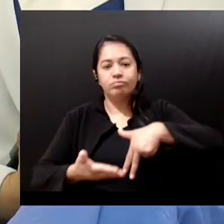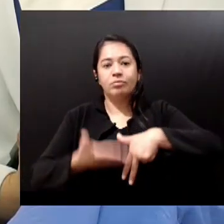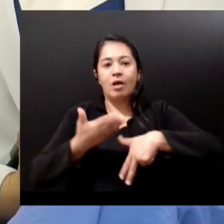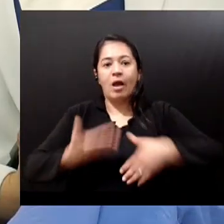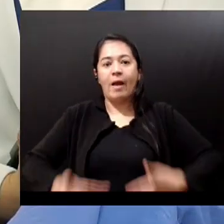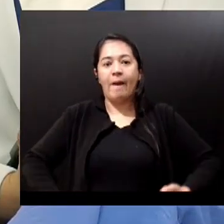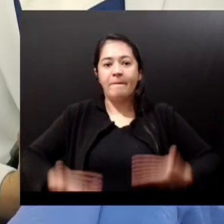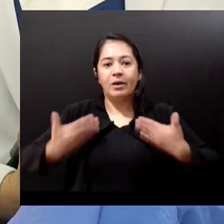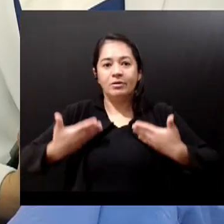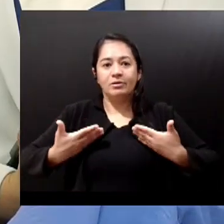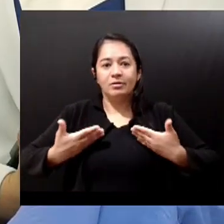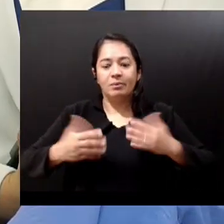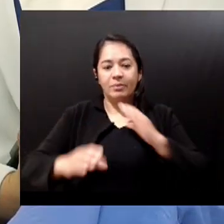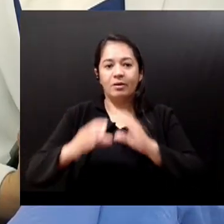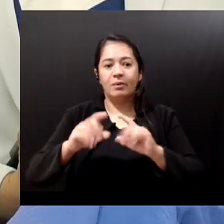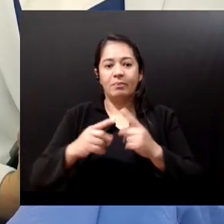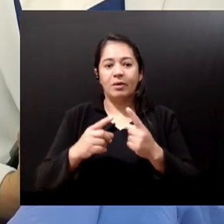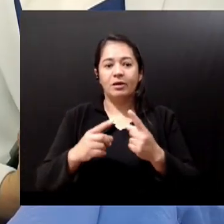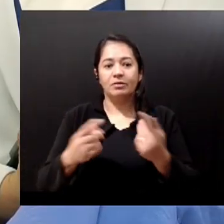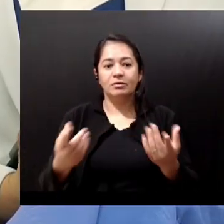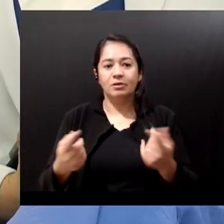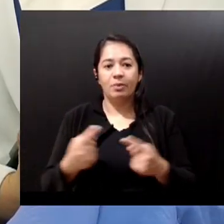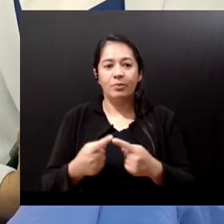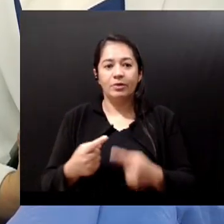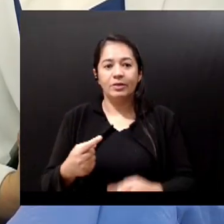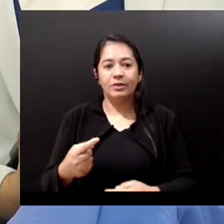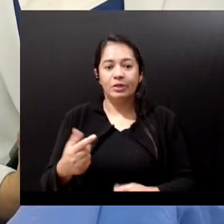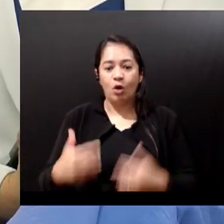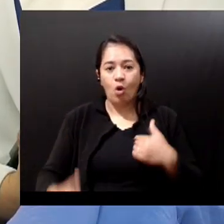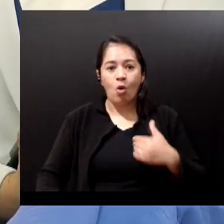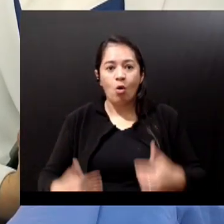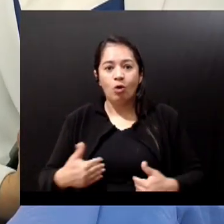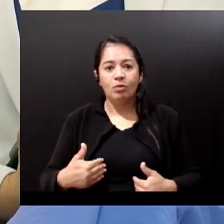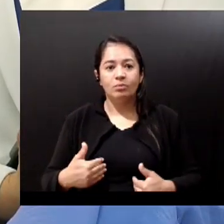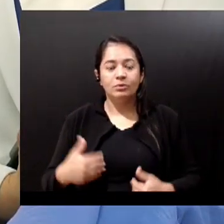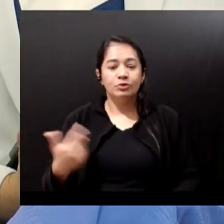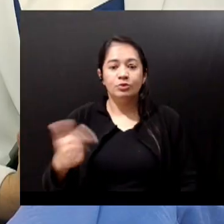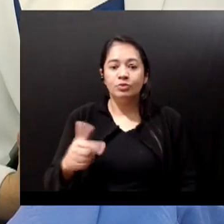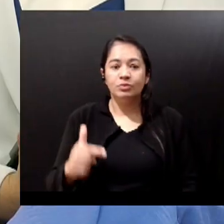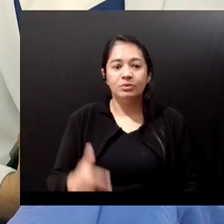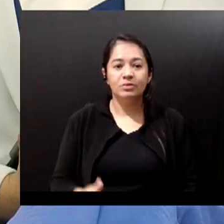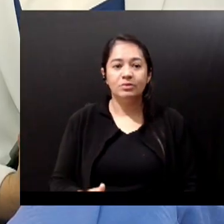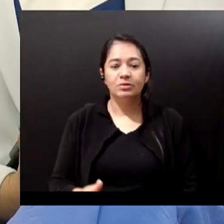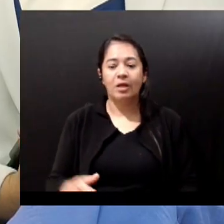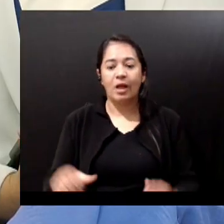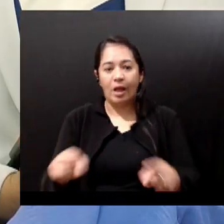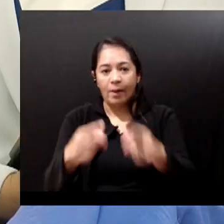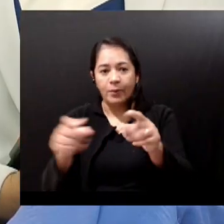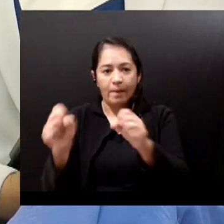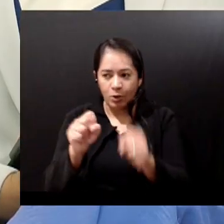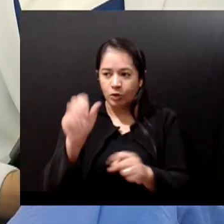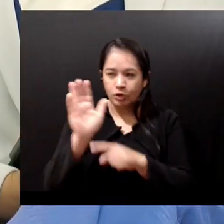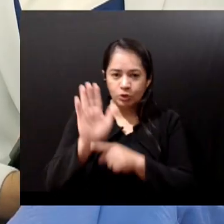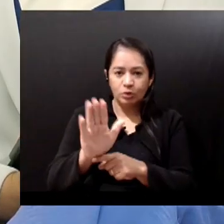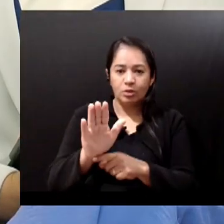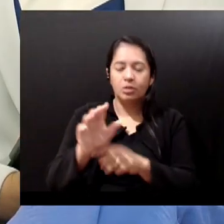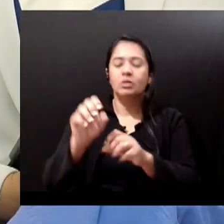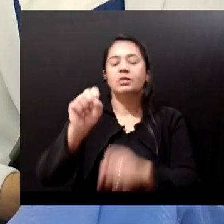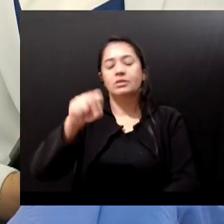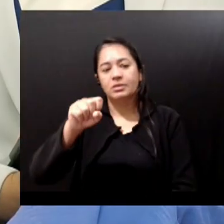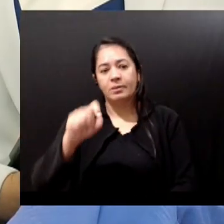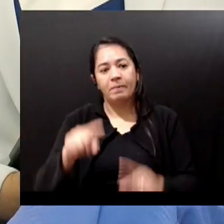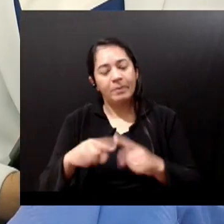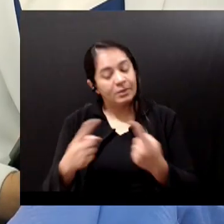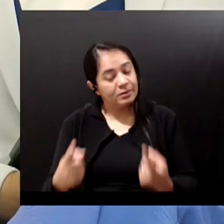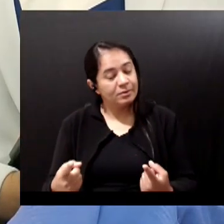tão bom, porque ela não tem esse corpo inteiro para se comunicar. A música pode ajudar? Pode ajudar. Mas